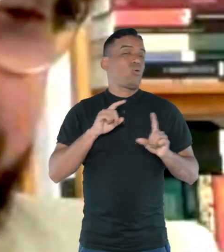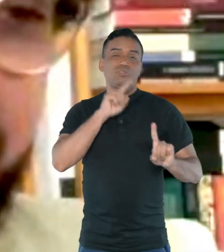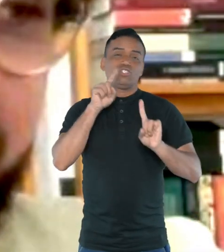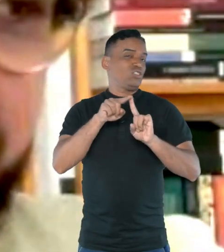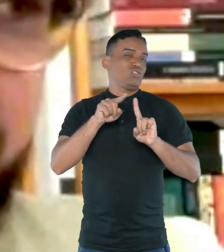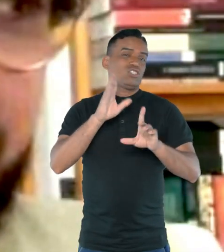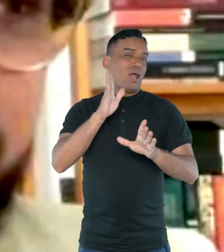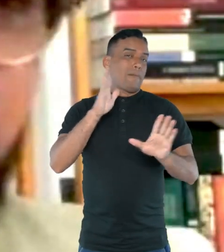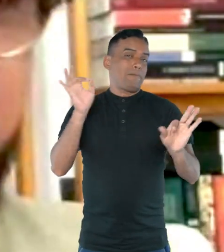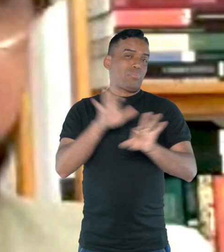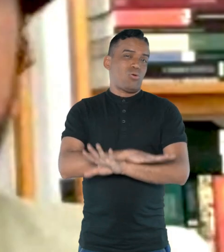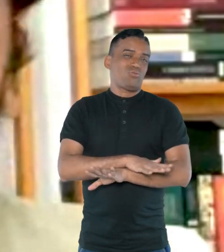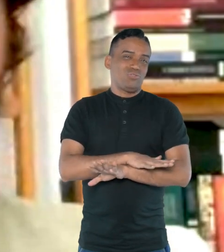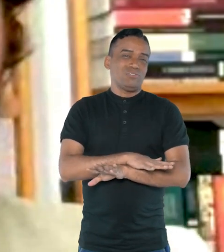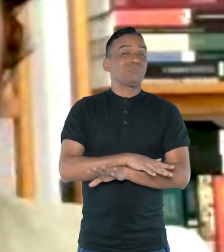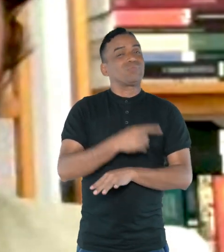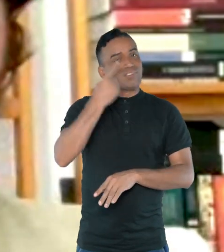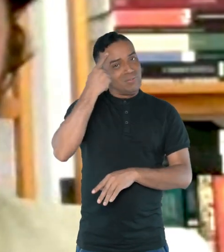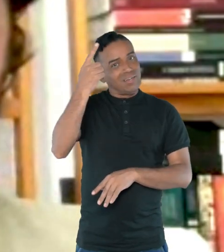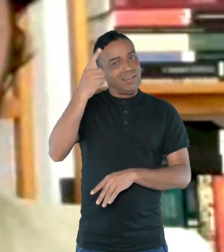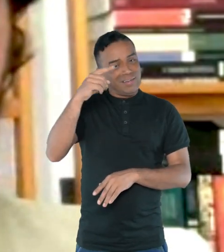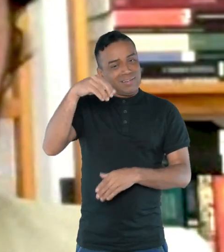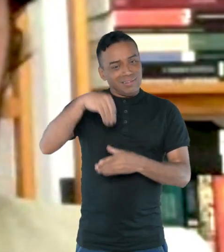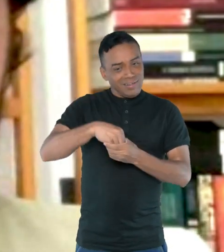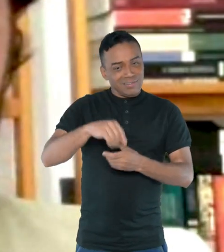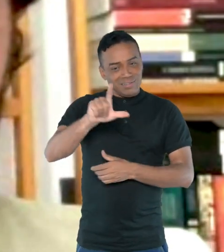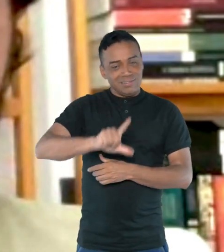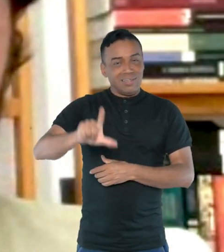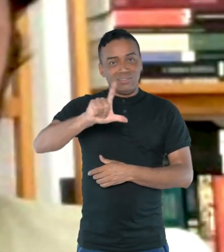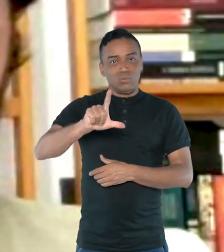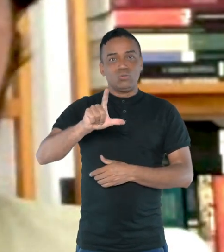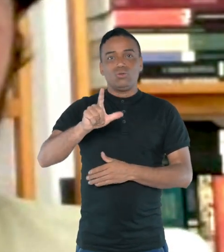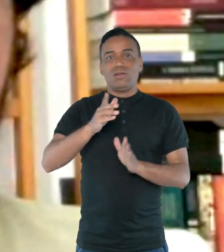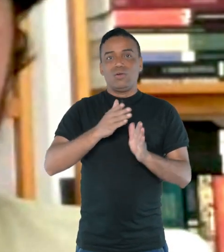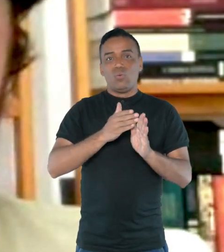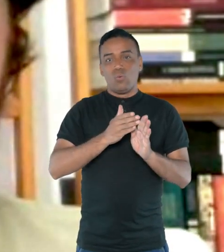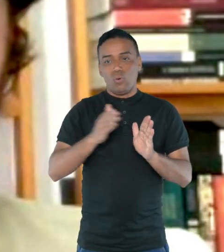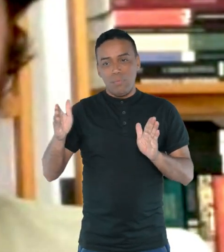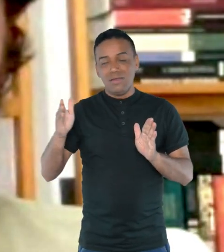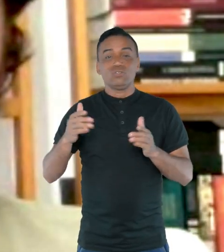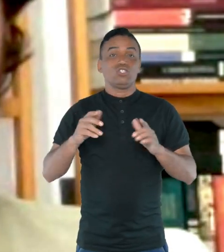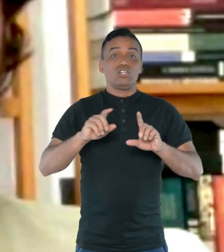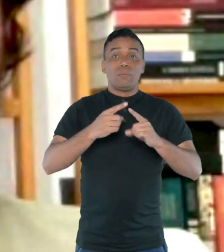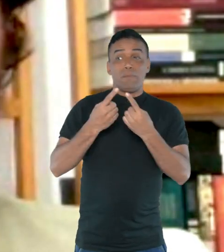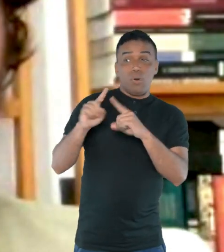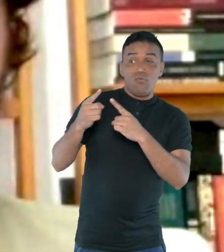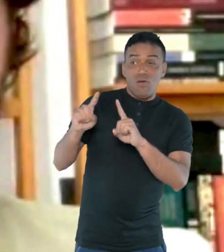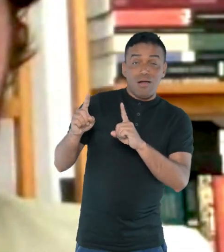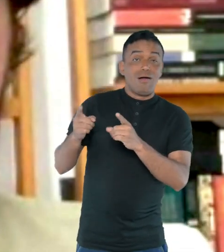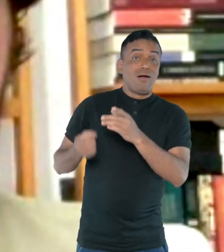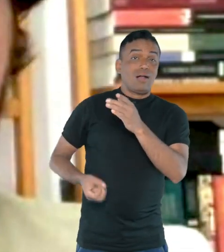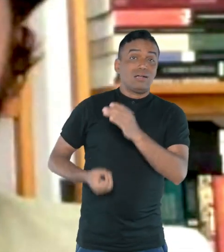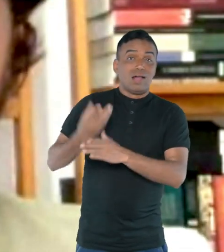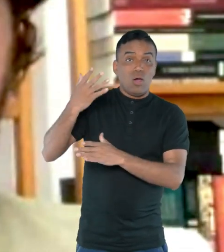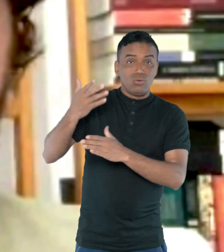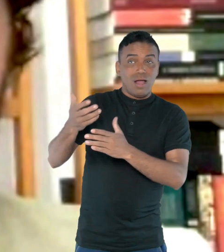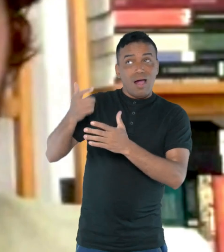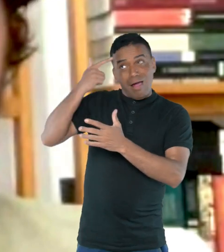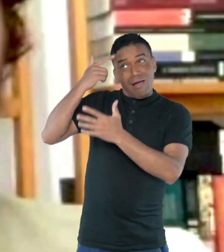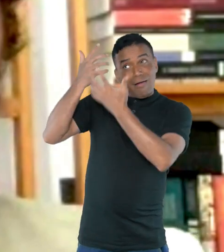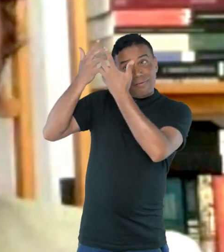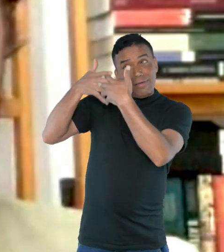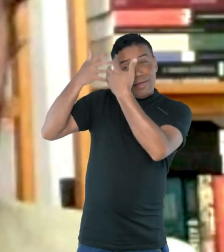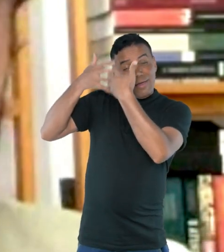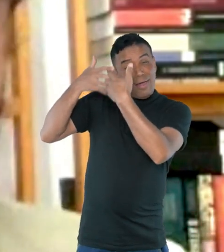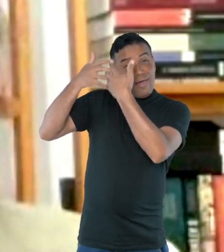porque a ideia da literatura como o princípio de provocar, de causar reflexão, ela é muito